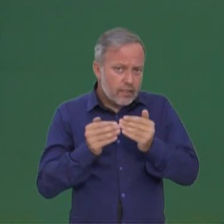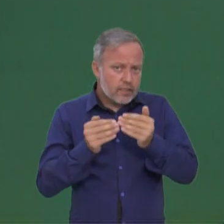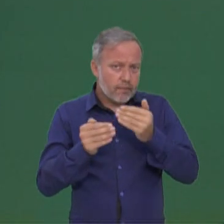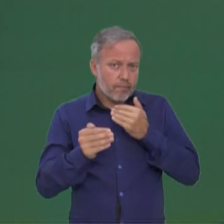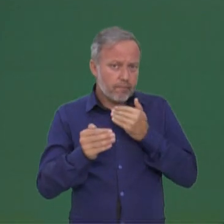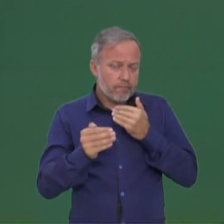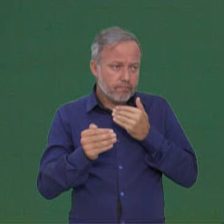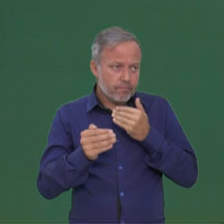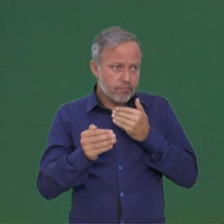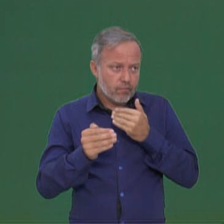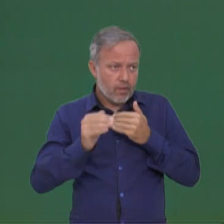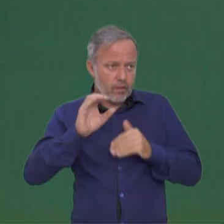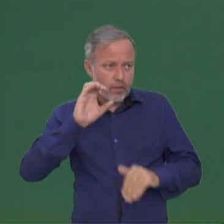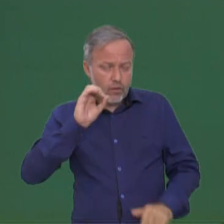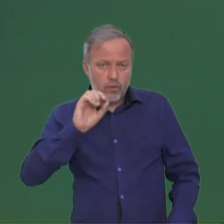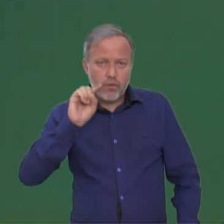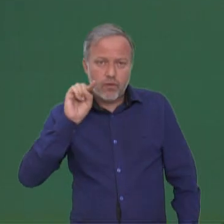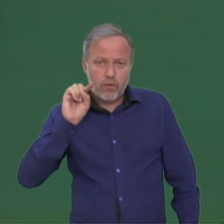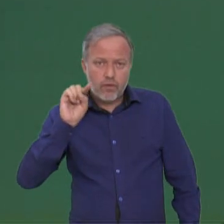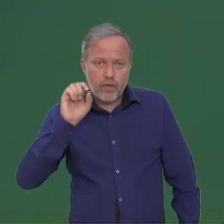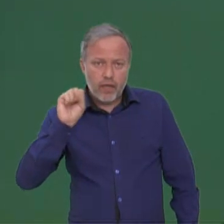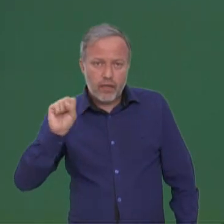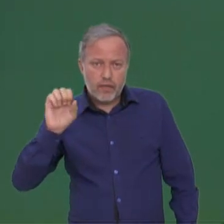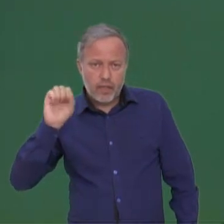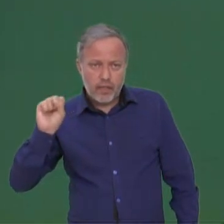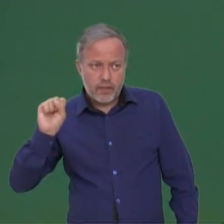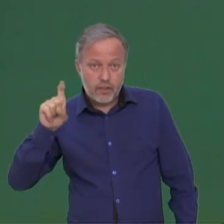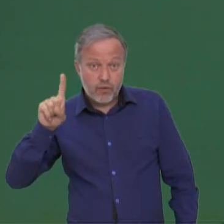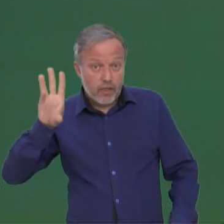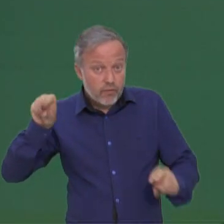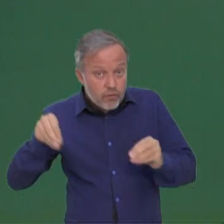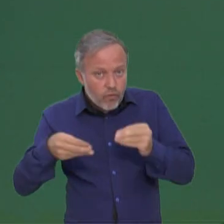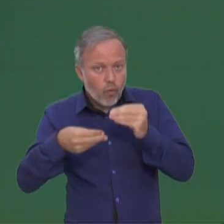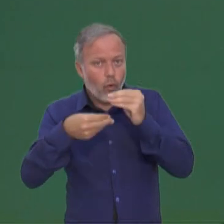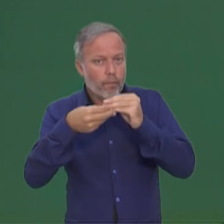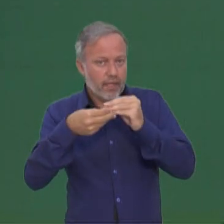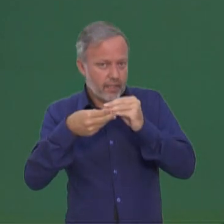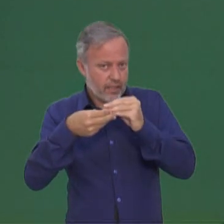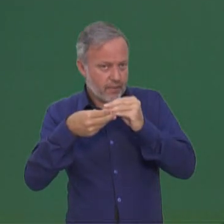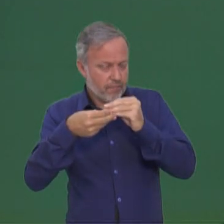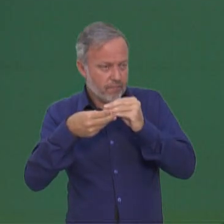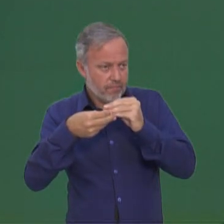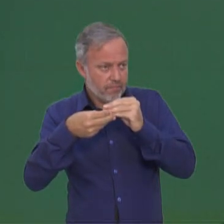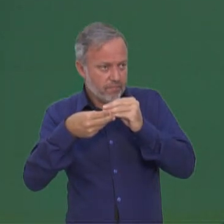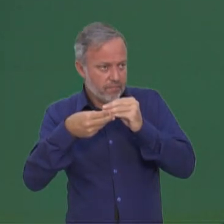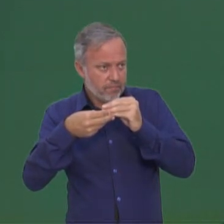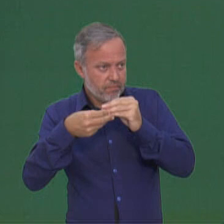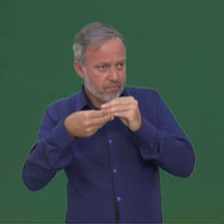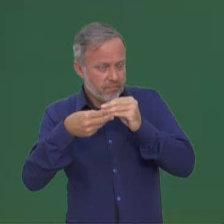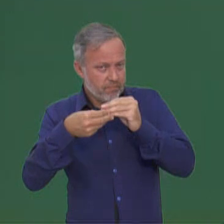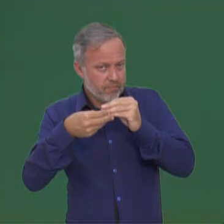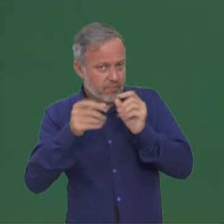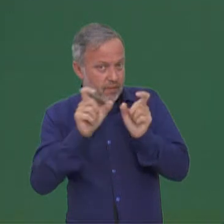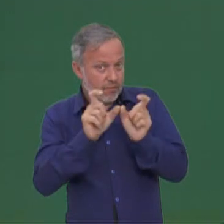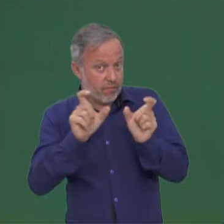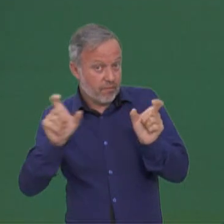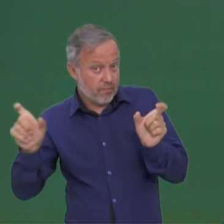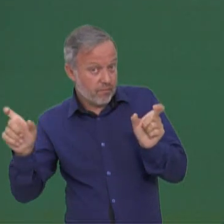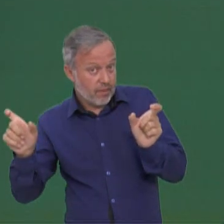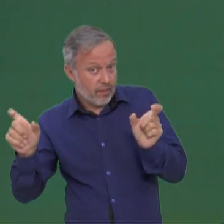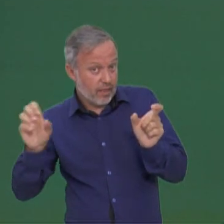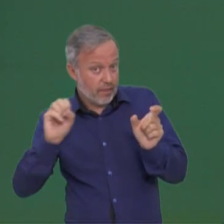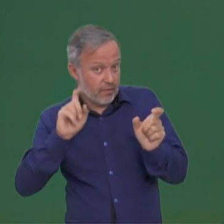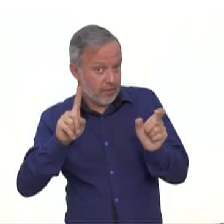com a predicativa, lembram? Então, vocês vão dar um Ctrl+C, Ctrl+V neste quadro e vão completar aí o